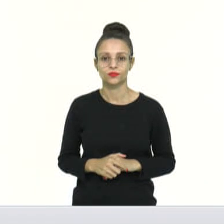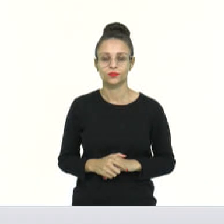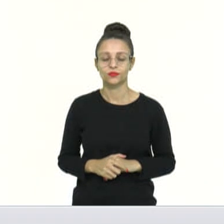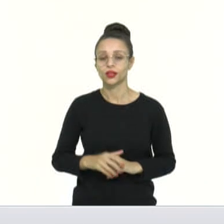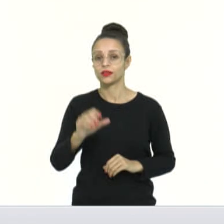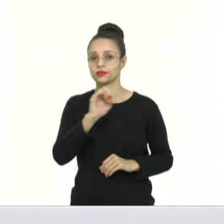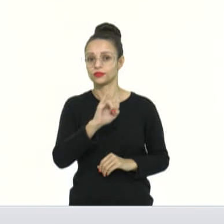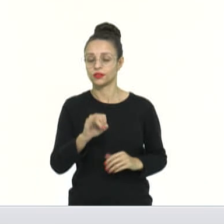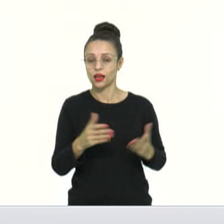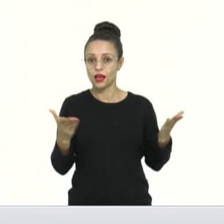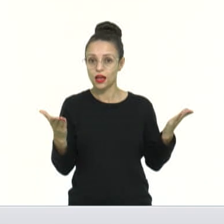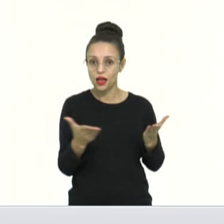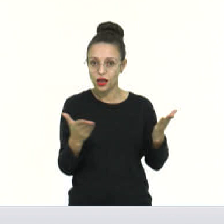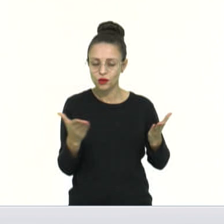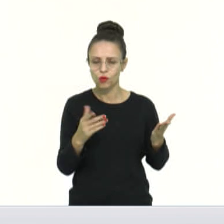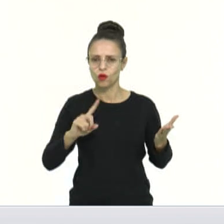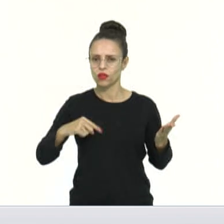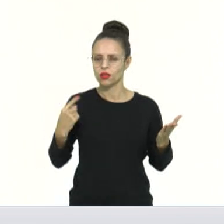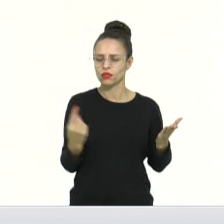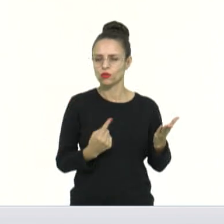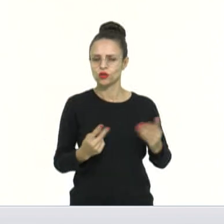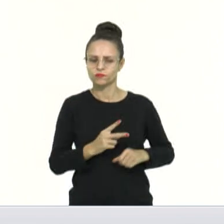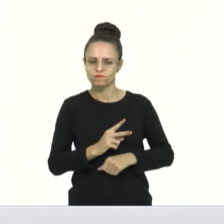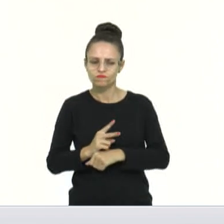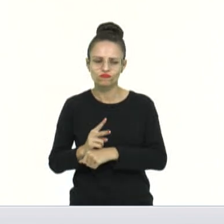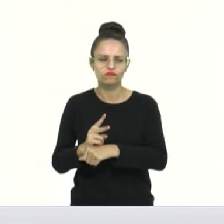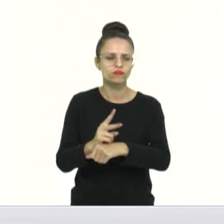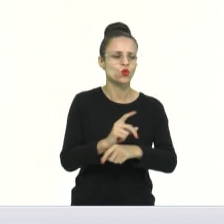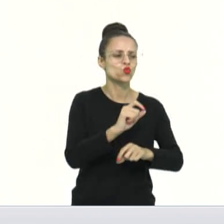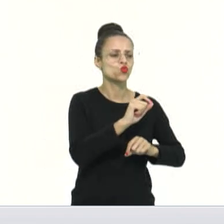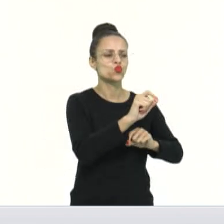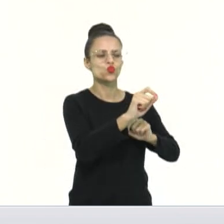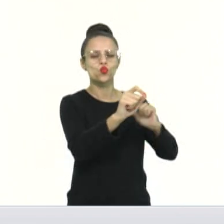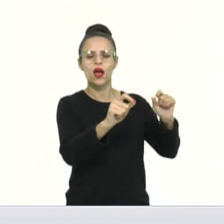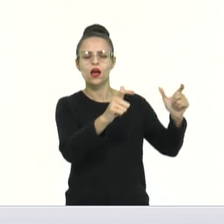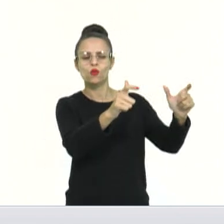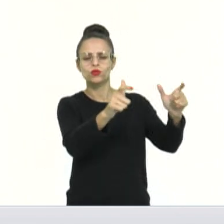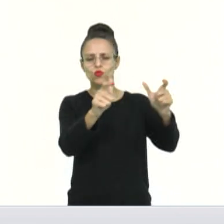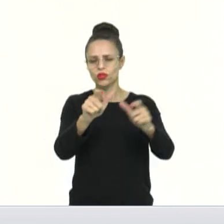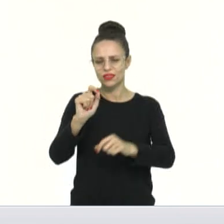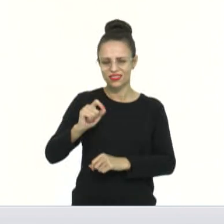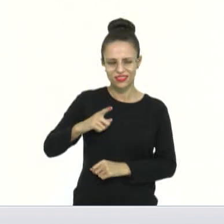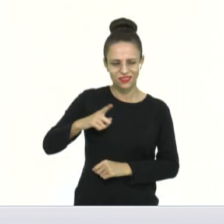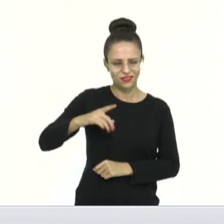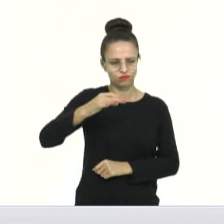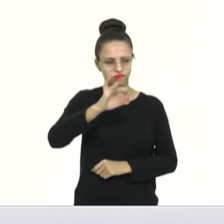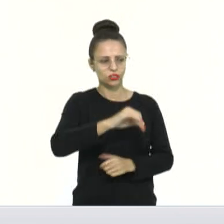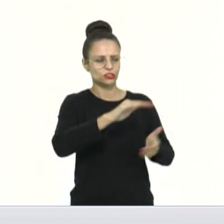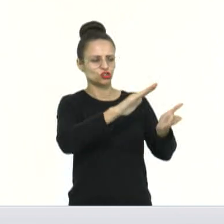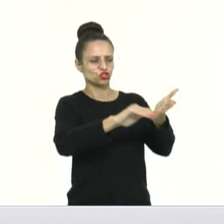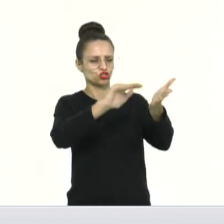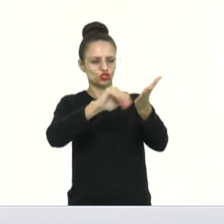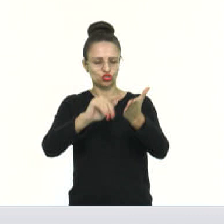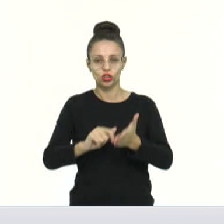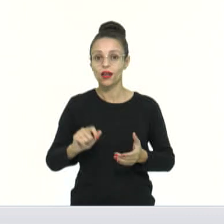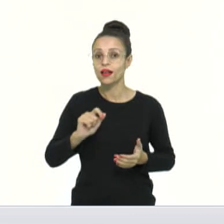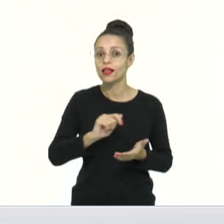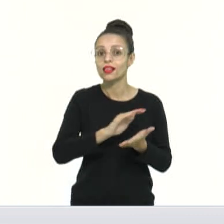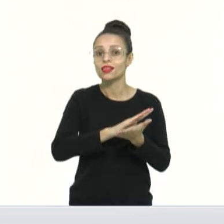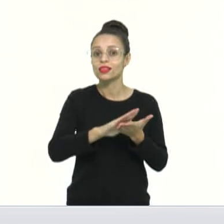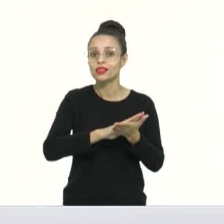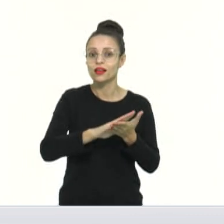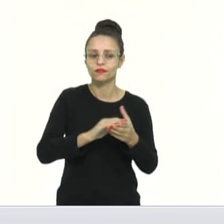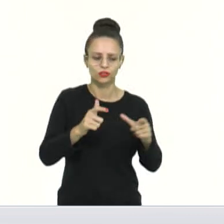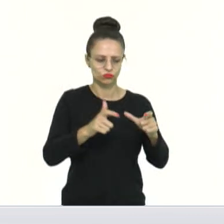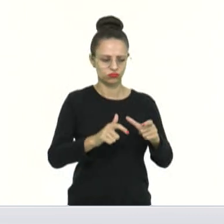Se agora intensificarmos a busca dos criadouros e eliminá-los, lavando as bordas